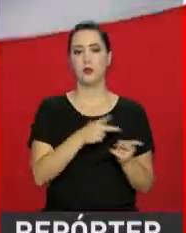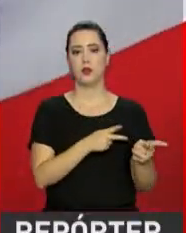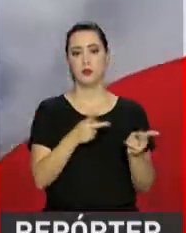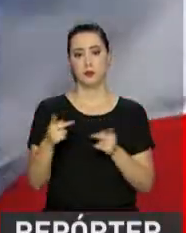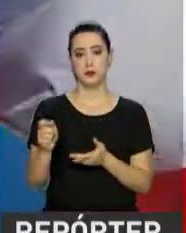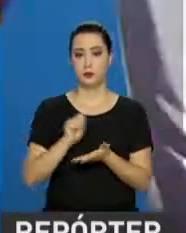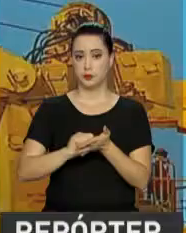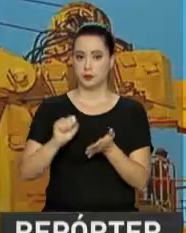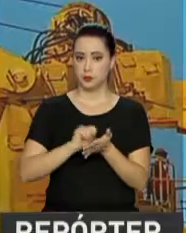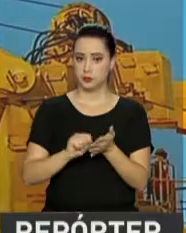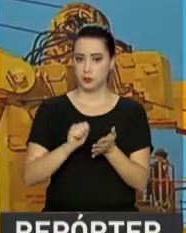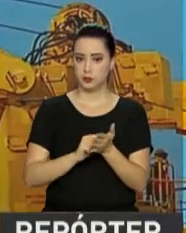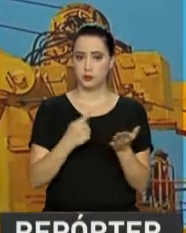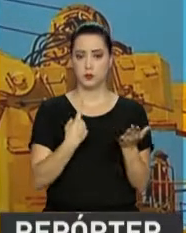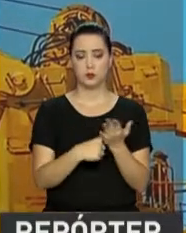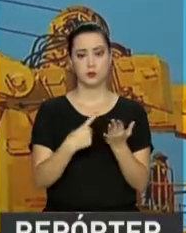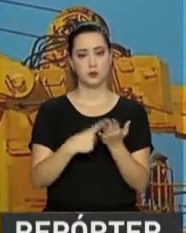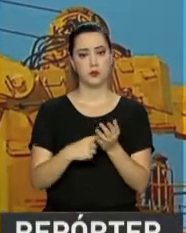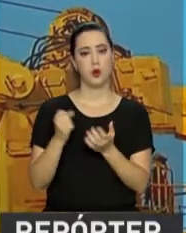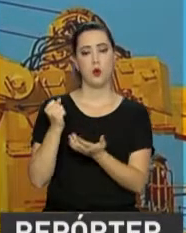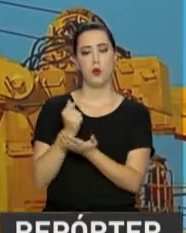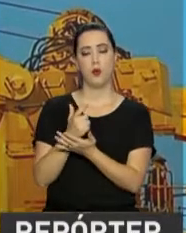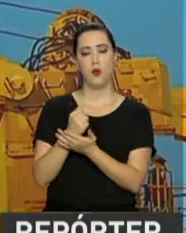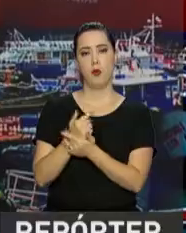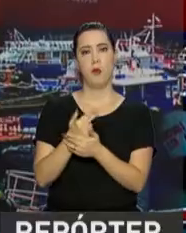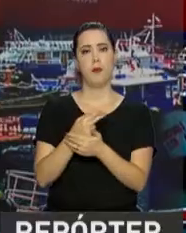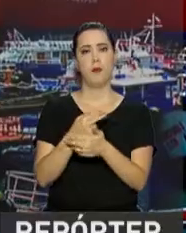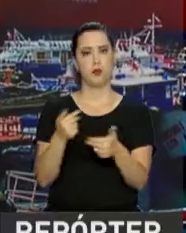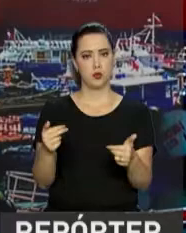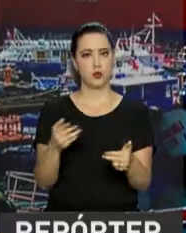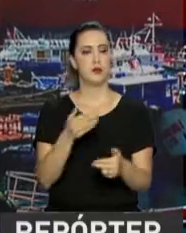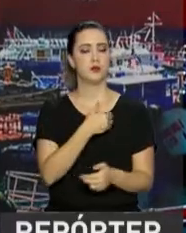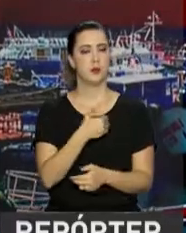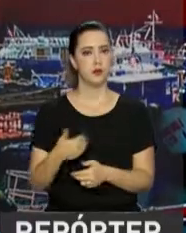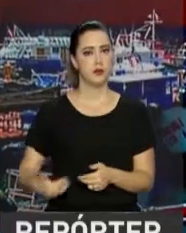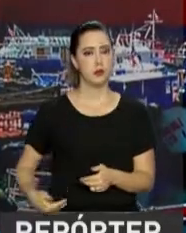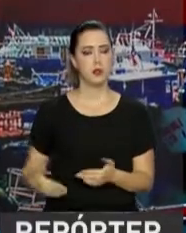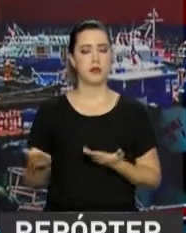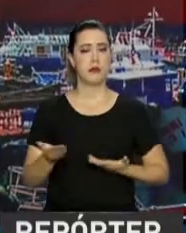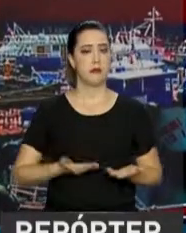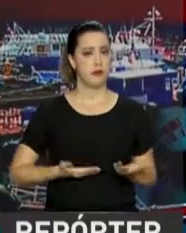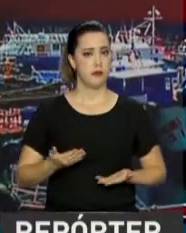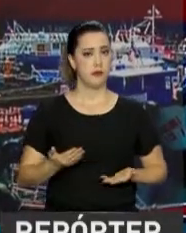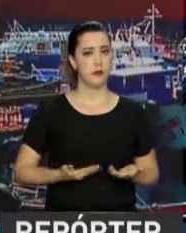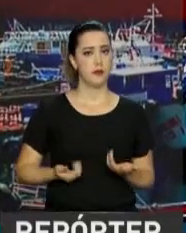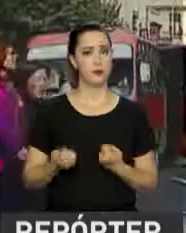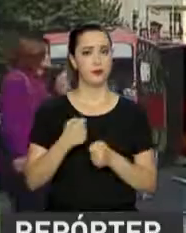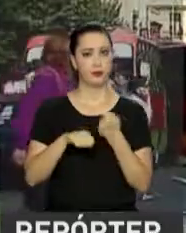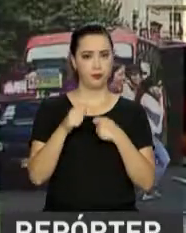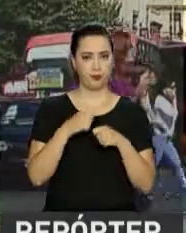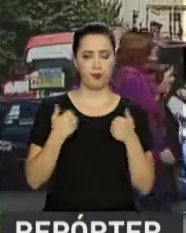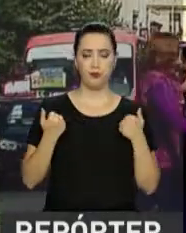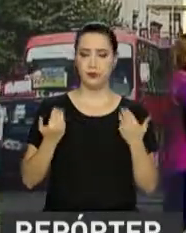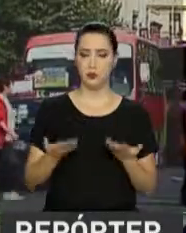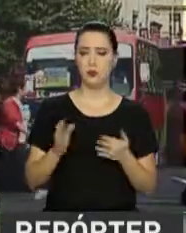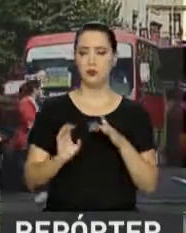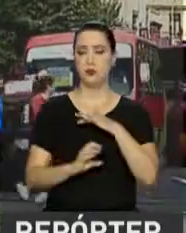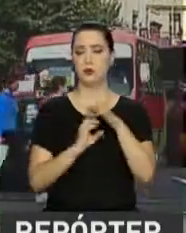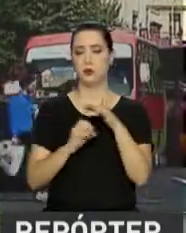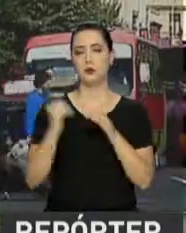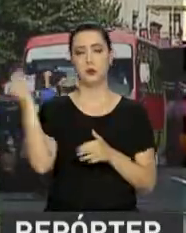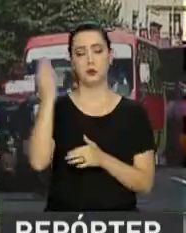assinados acordos nas áreas de compras governamentais e de serviços financeiros com a medida empresas